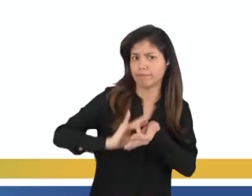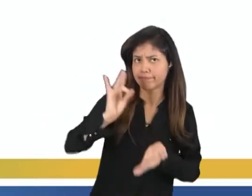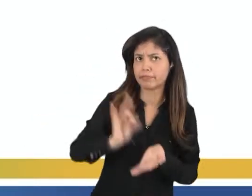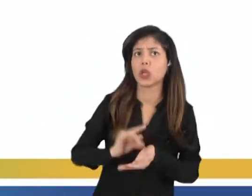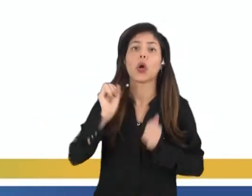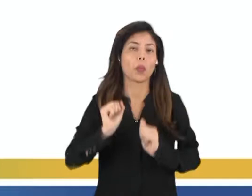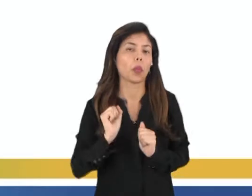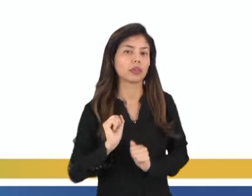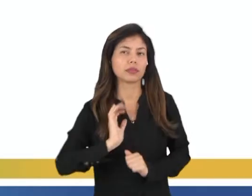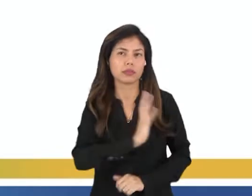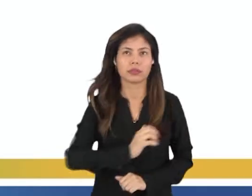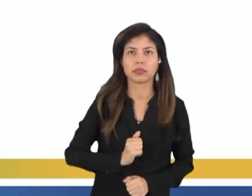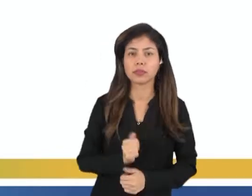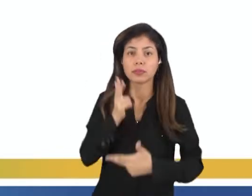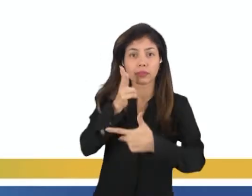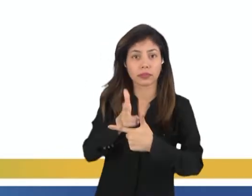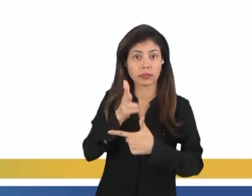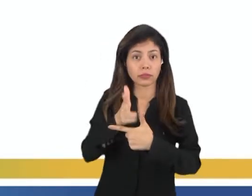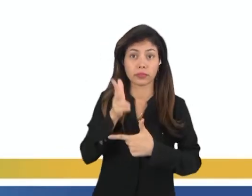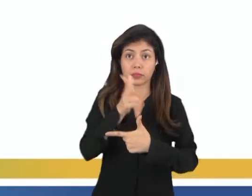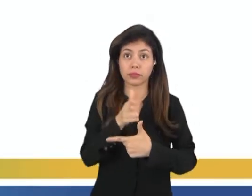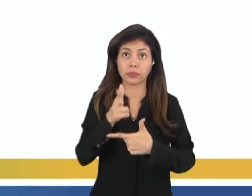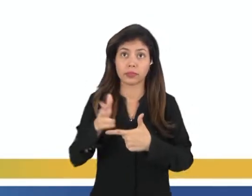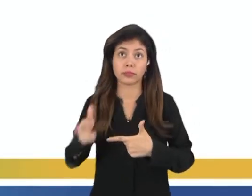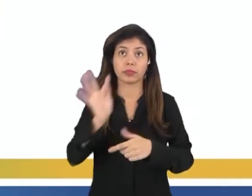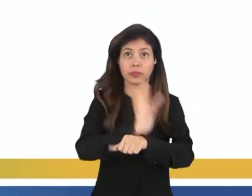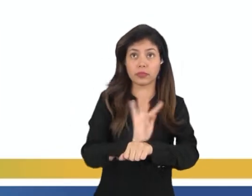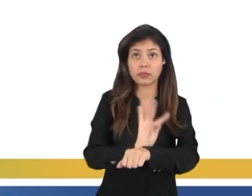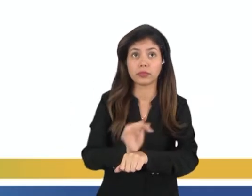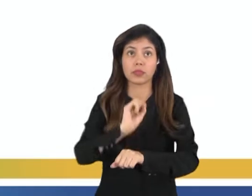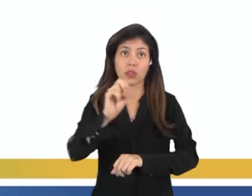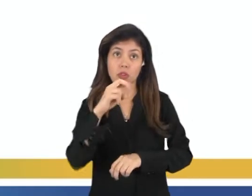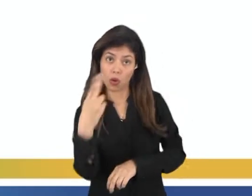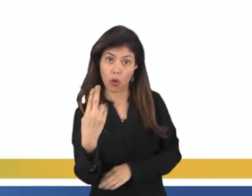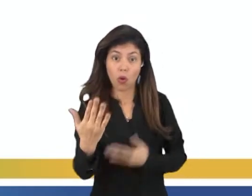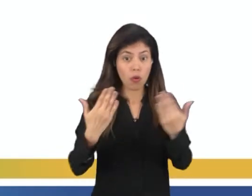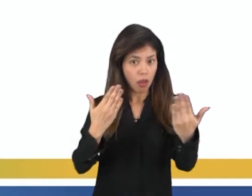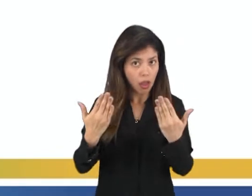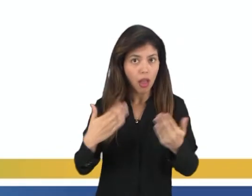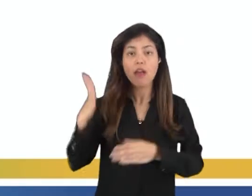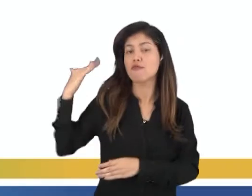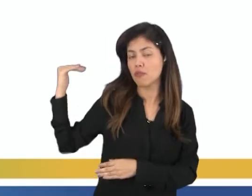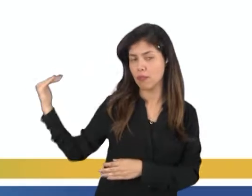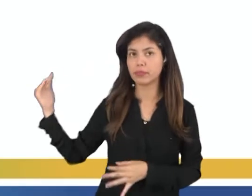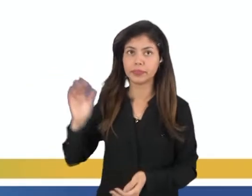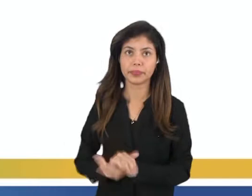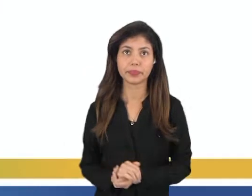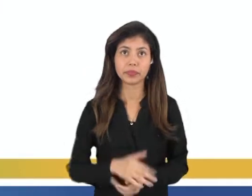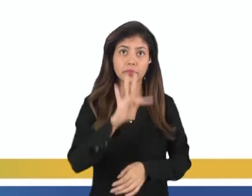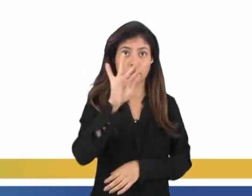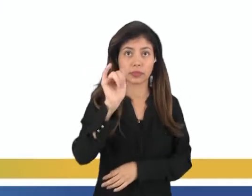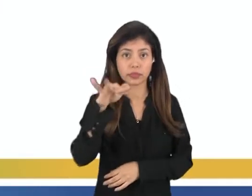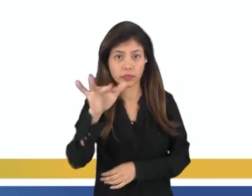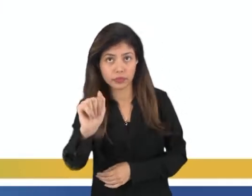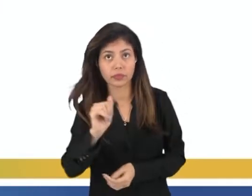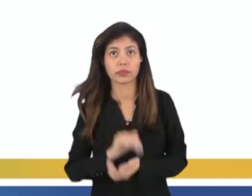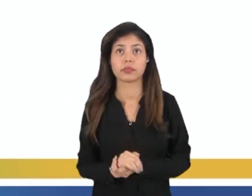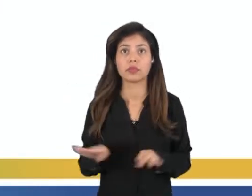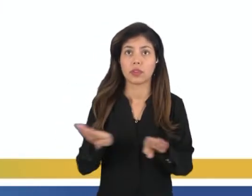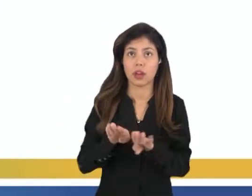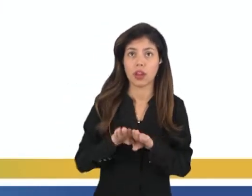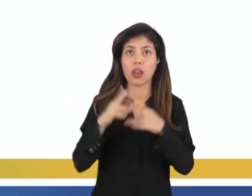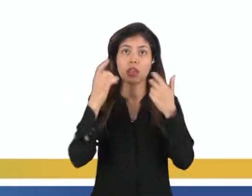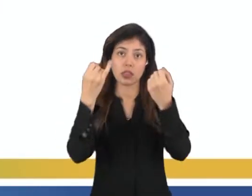ser um romance, série, filme ou mesmo uma relação entre famosos, tá? Então a fanfic, de forma simples, é